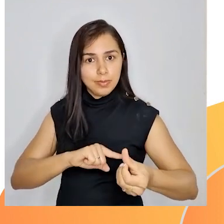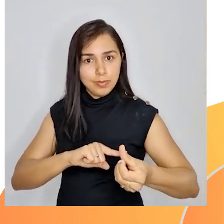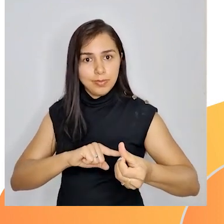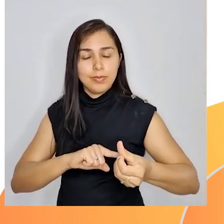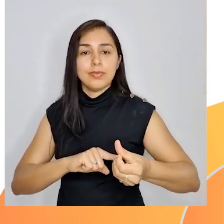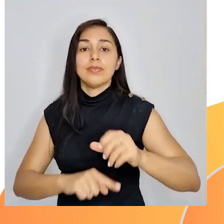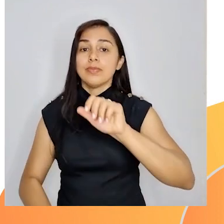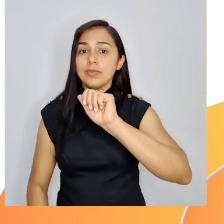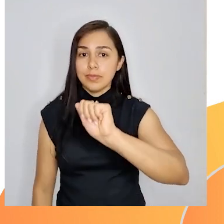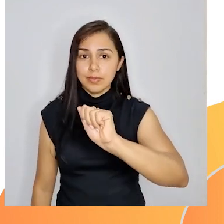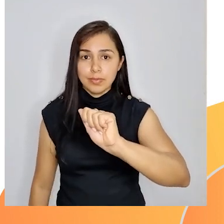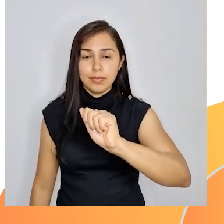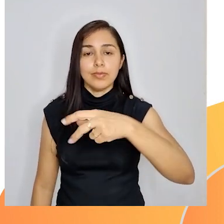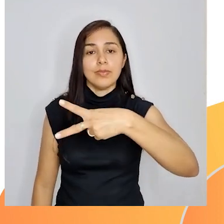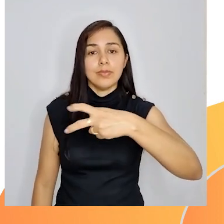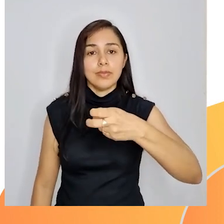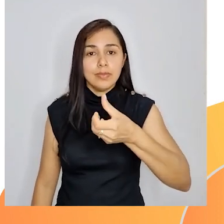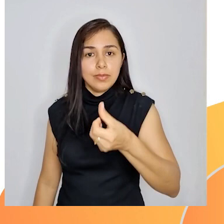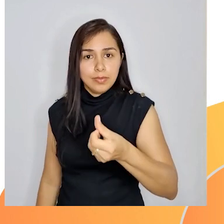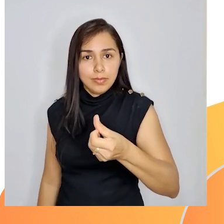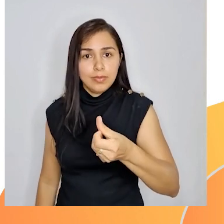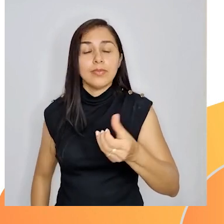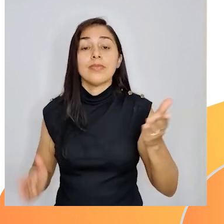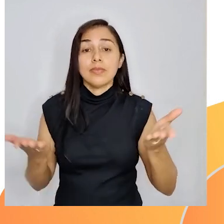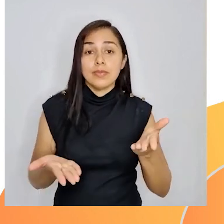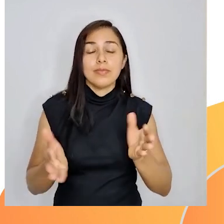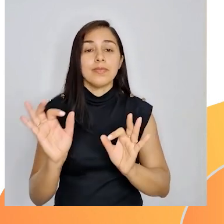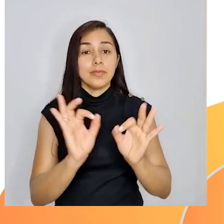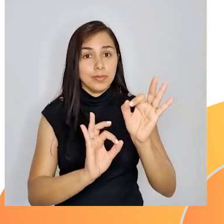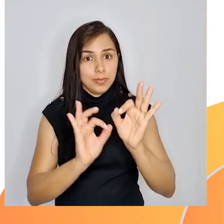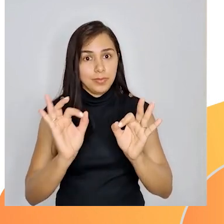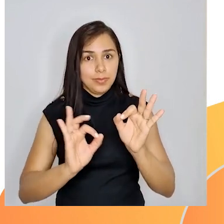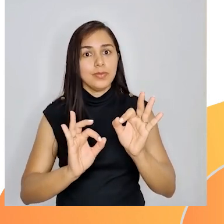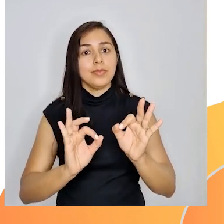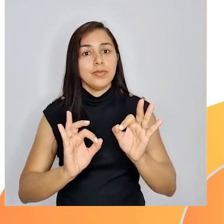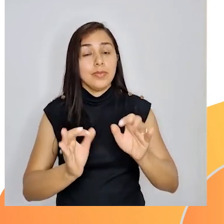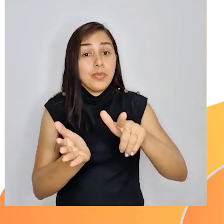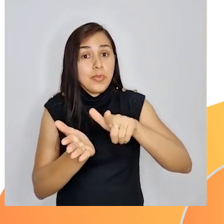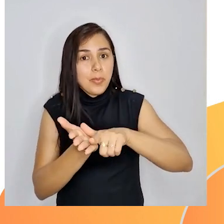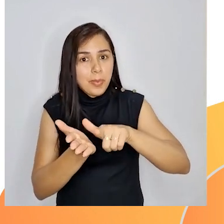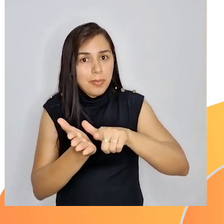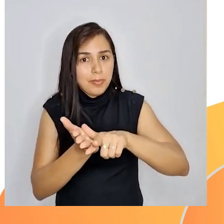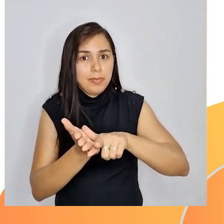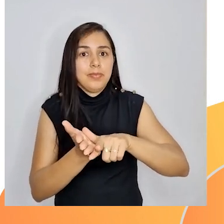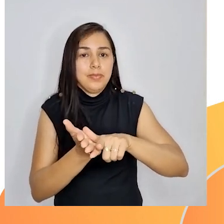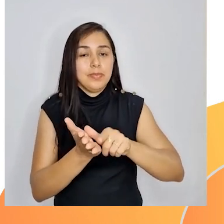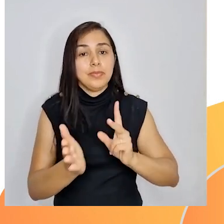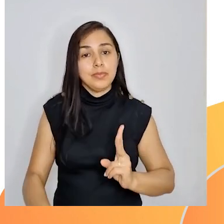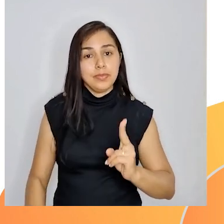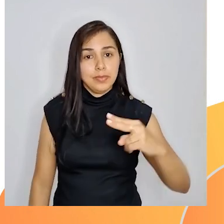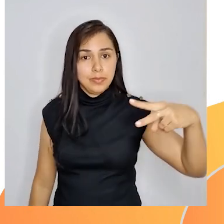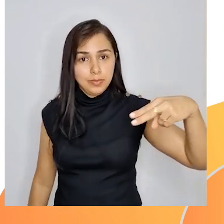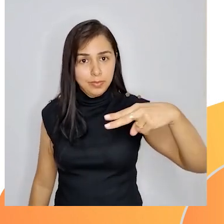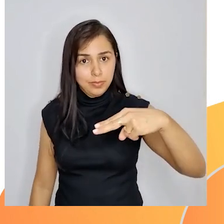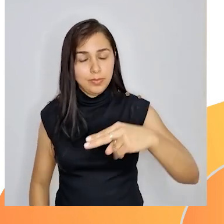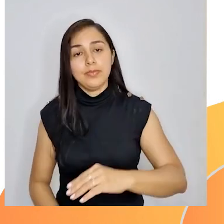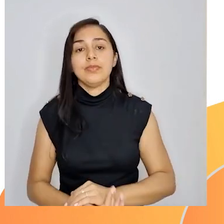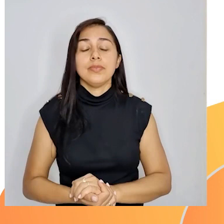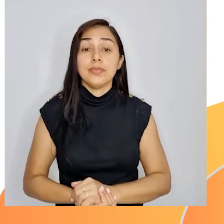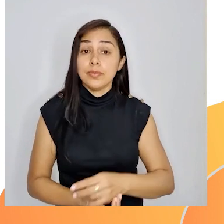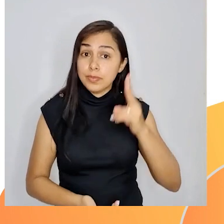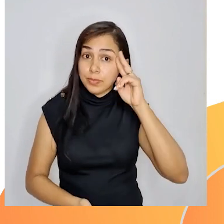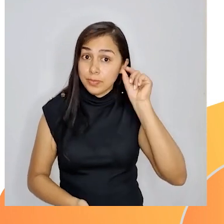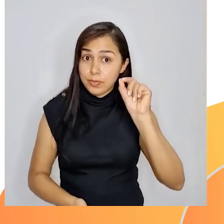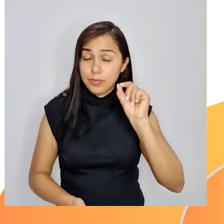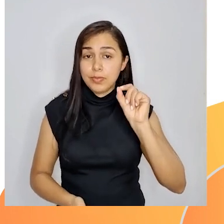remontar essa parte do cartão que foi cortado Olha só lembra que esse ladozinho ele